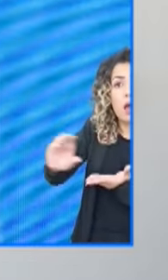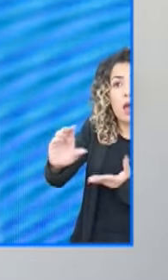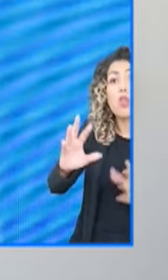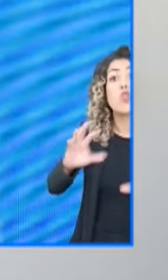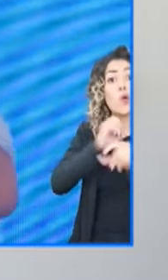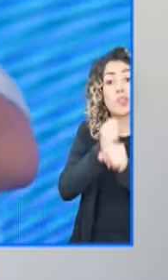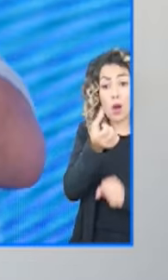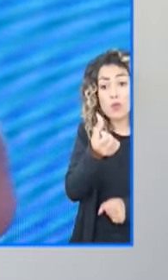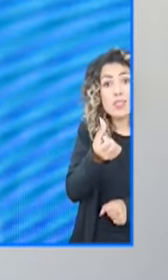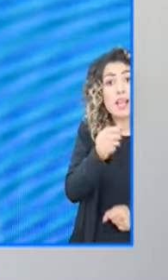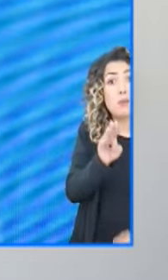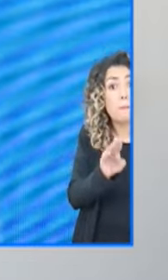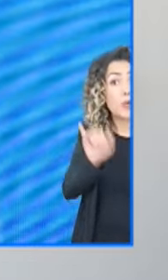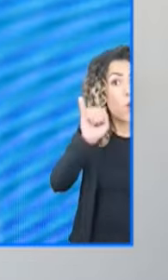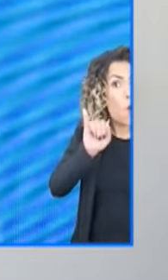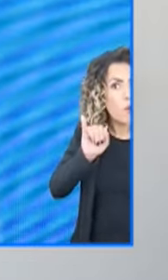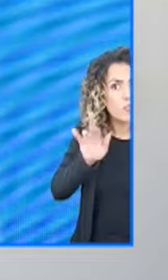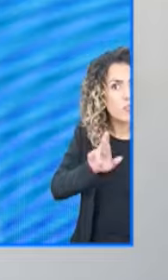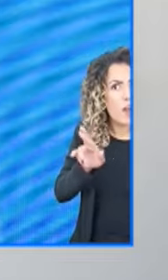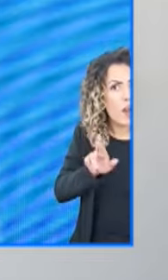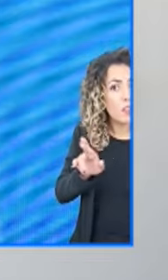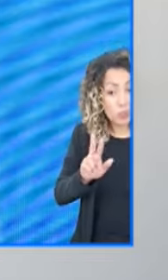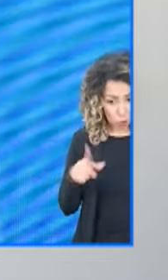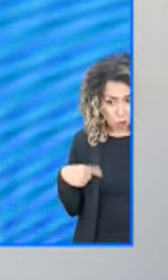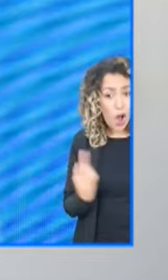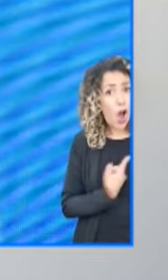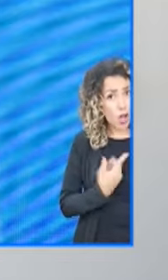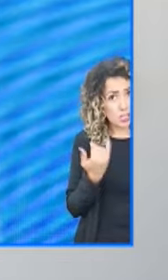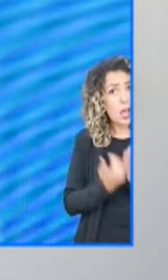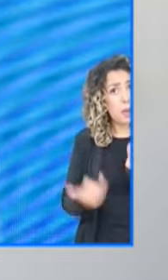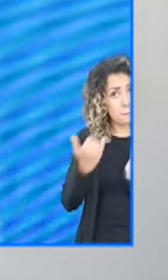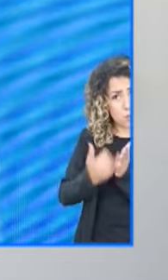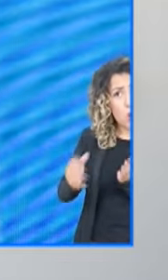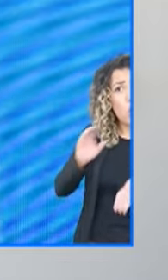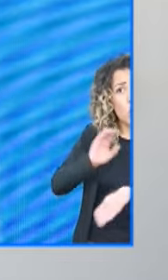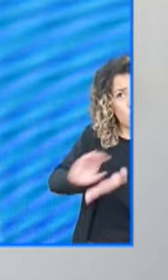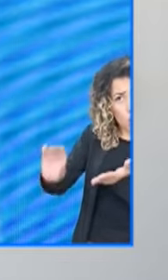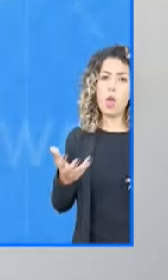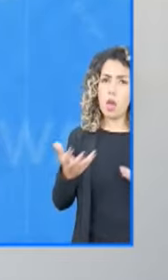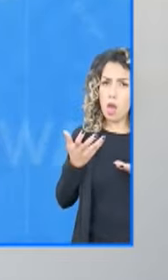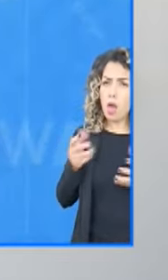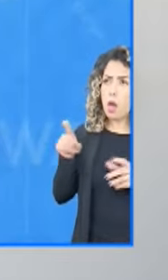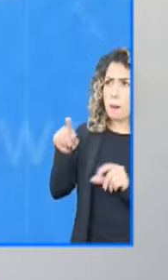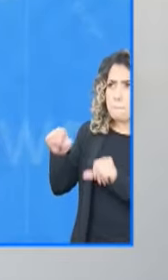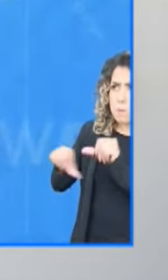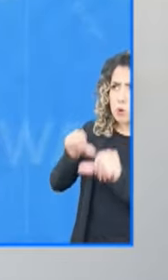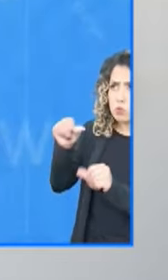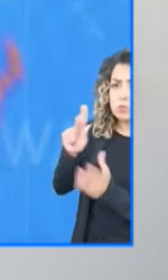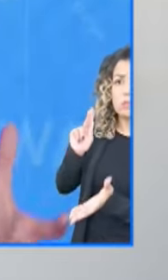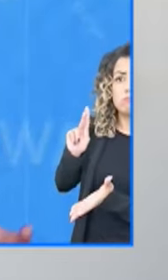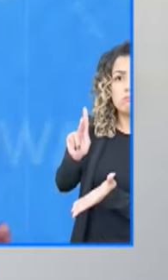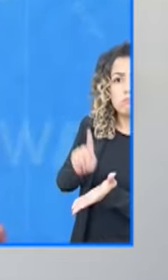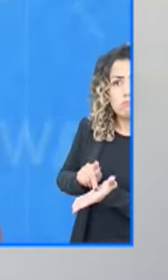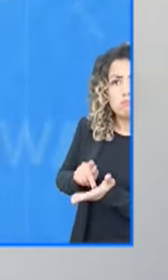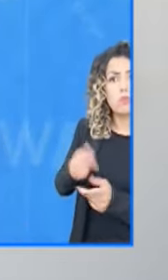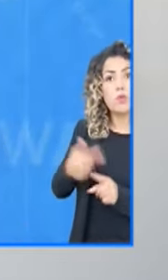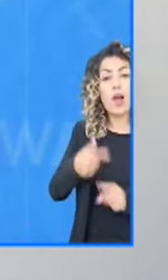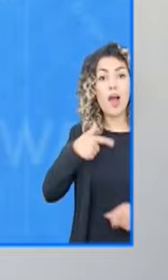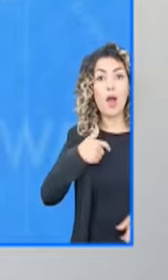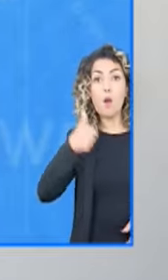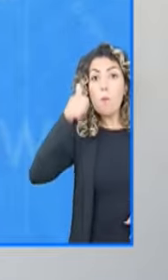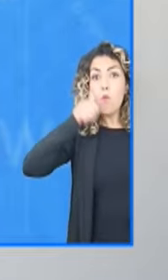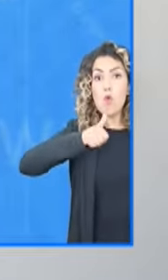eleitoral, aparentemente há um cenário muito indefinido em São Paulo. E é interessante, porque no começo do pleito